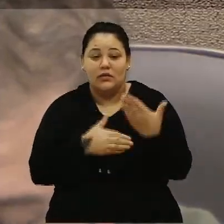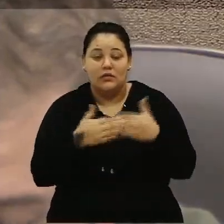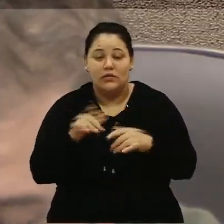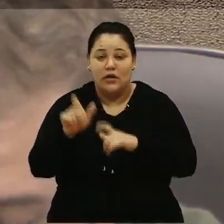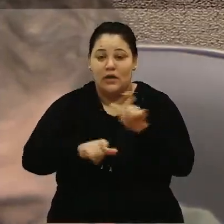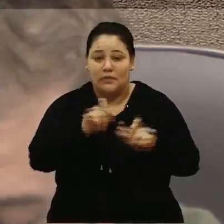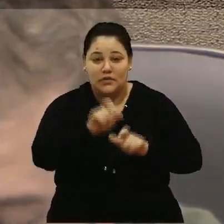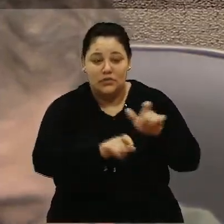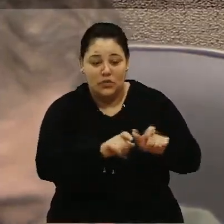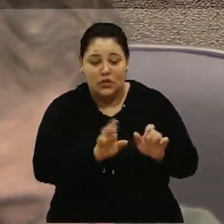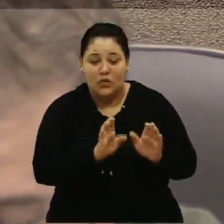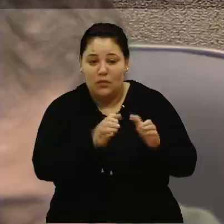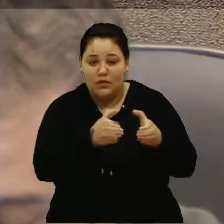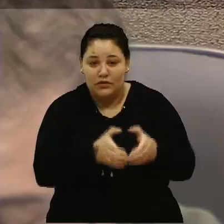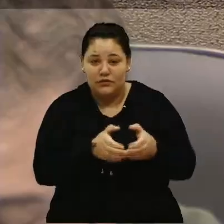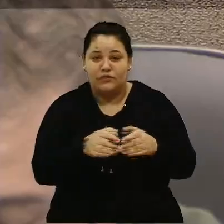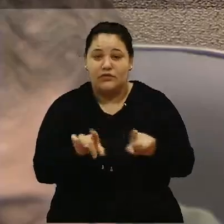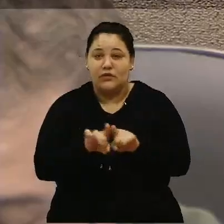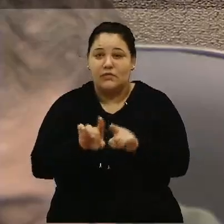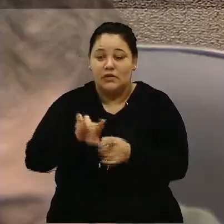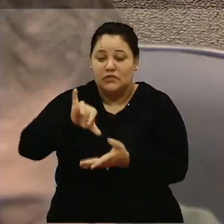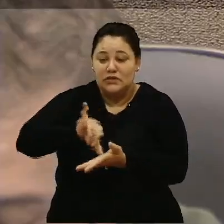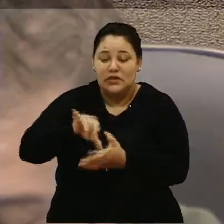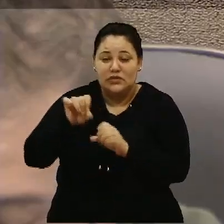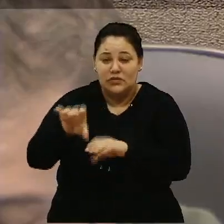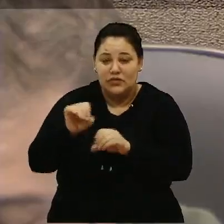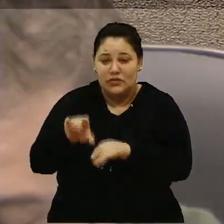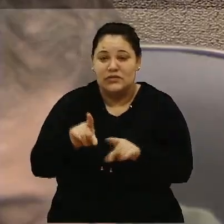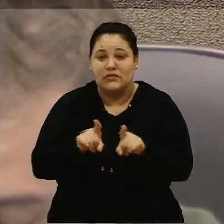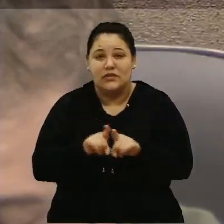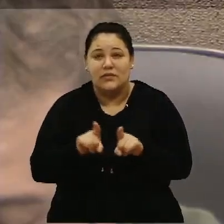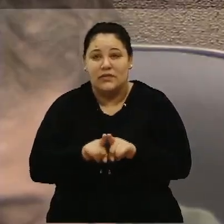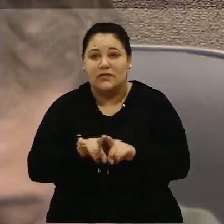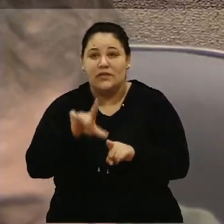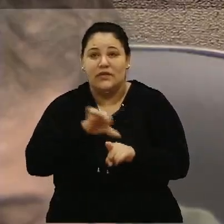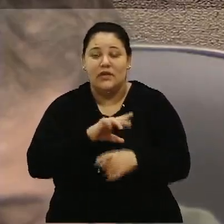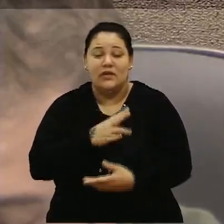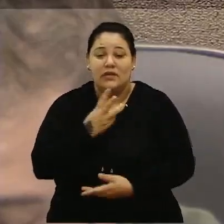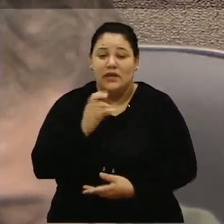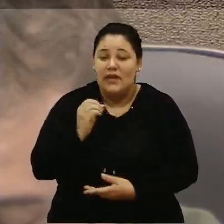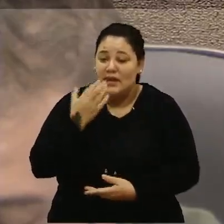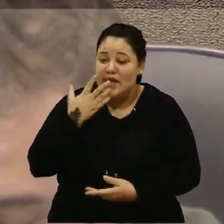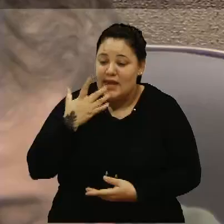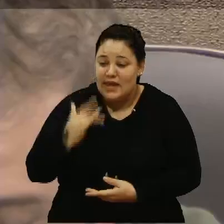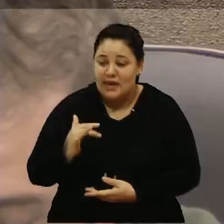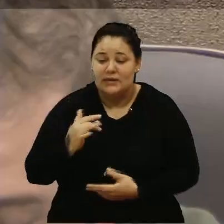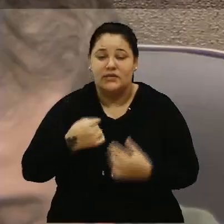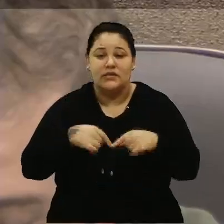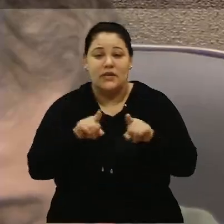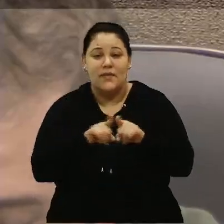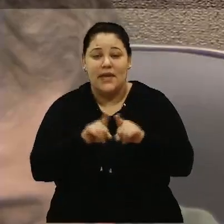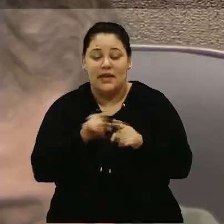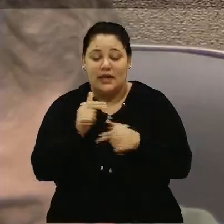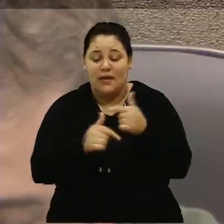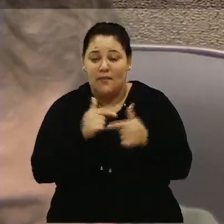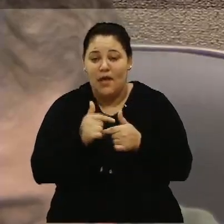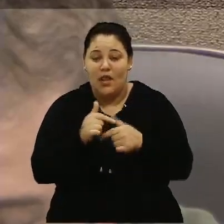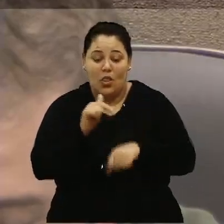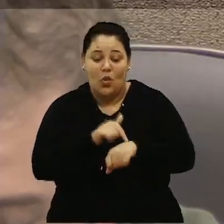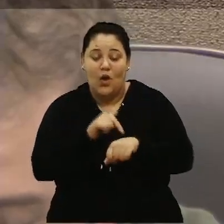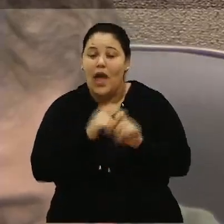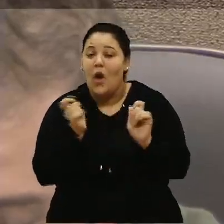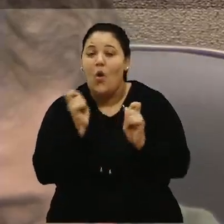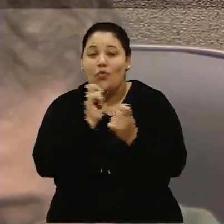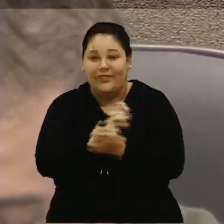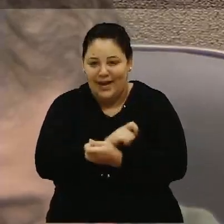cooperativados, aquele centro educativo que tem com as 30 crianças que funcionam no turno contrário, é